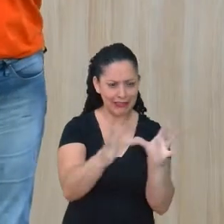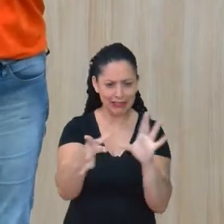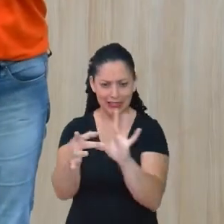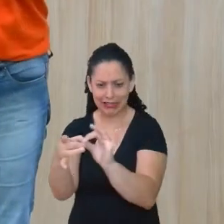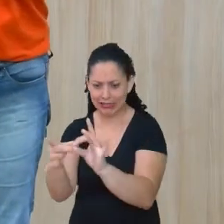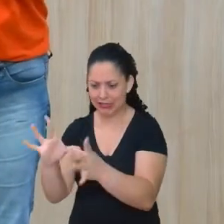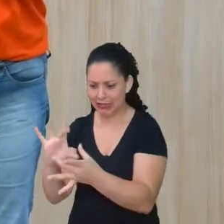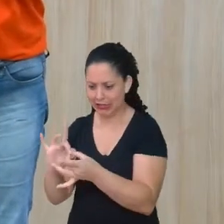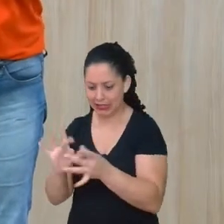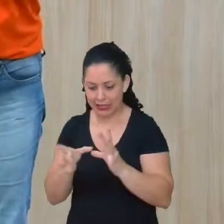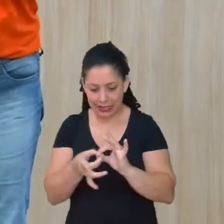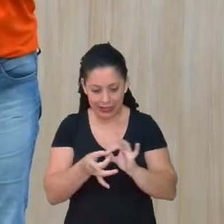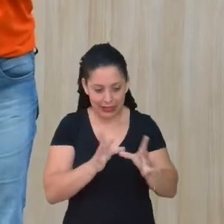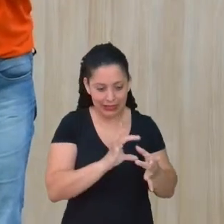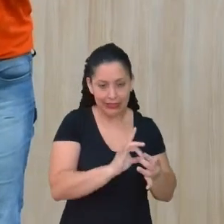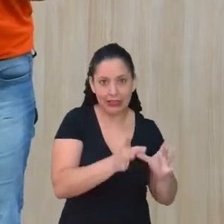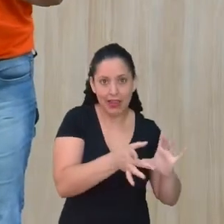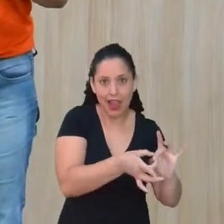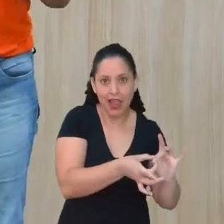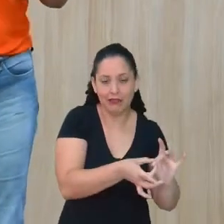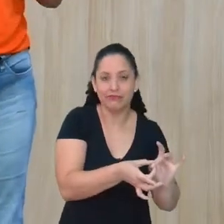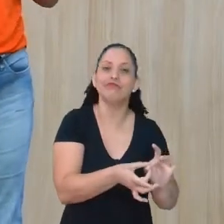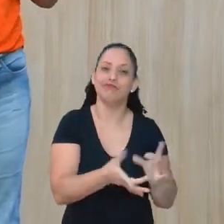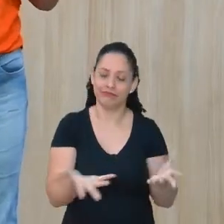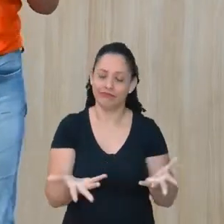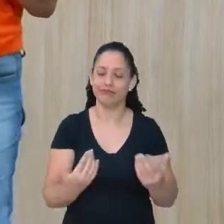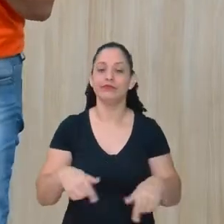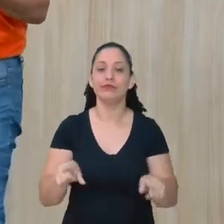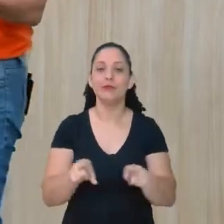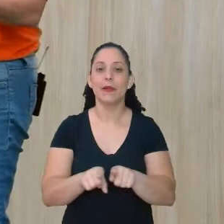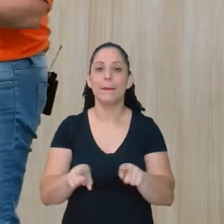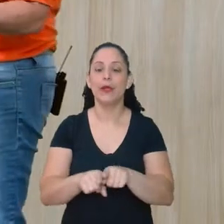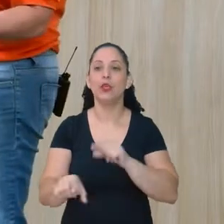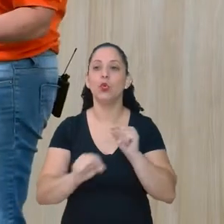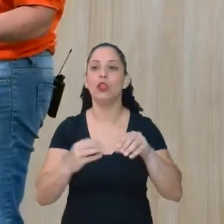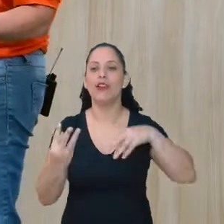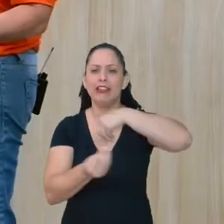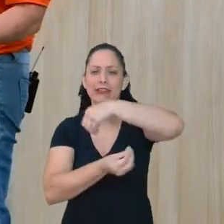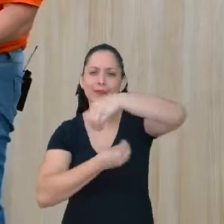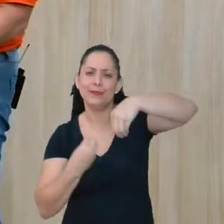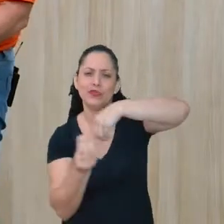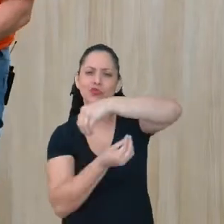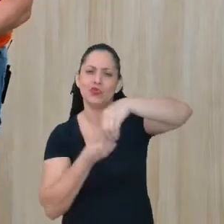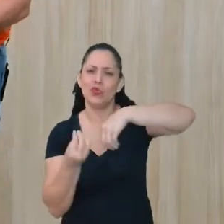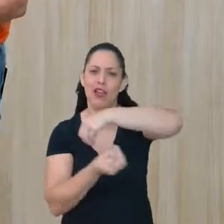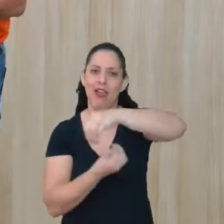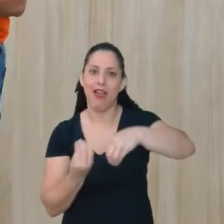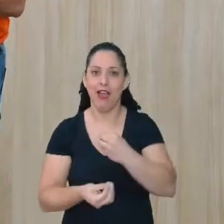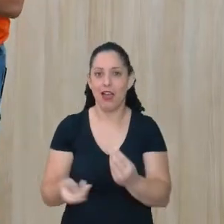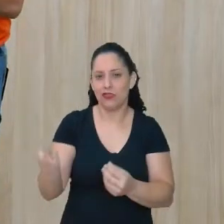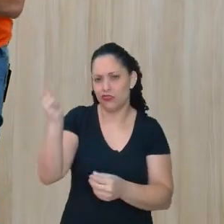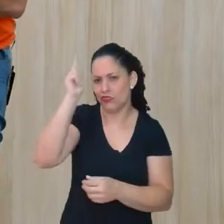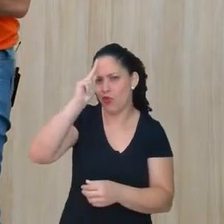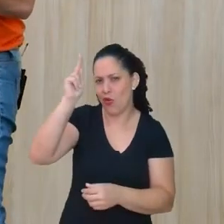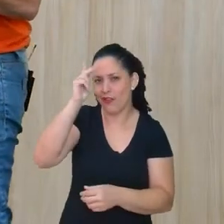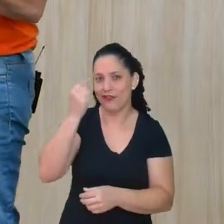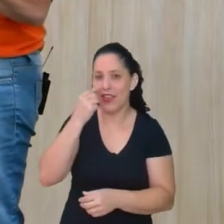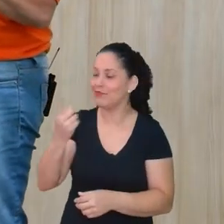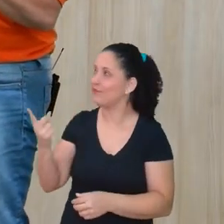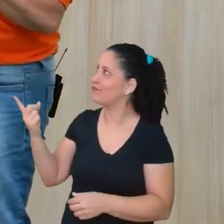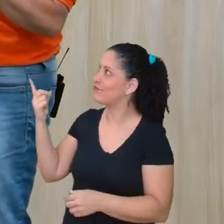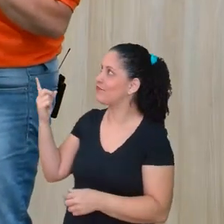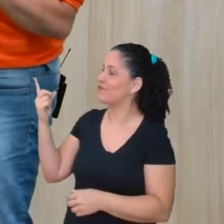outra para outro espectador. Exato. Né? Também vai ser híbrida, porque ela vai se misturar, como vocês estão vendo ainda essa imagem.